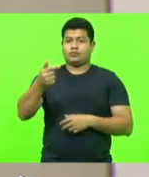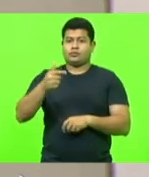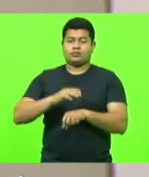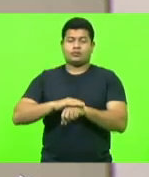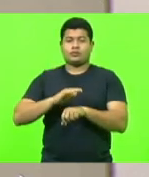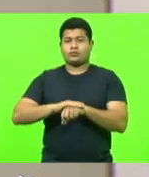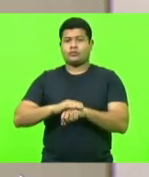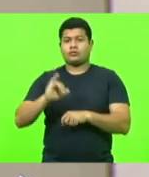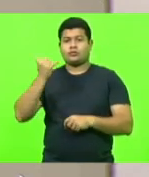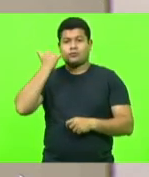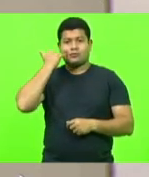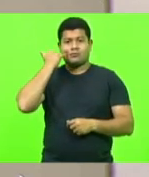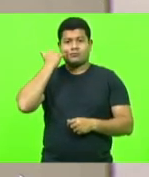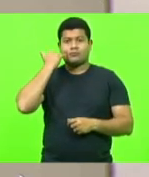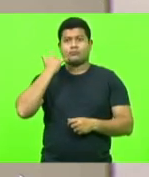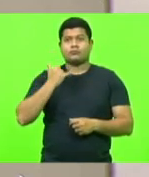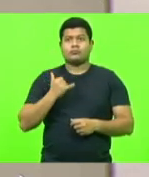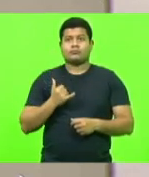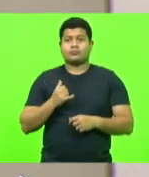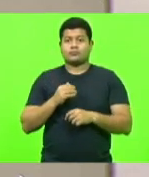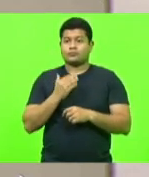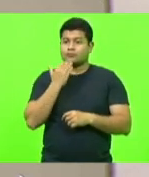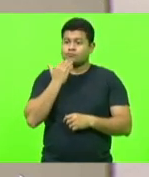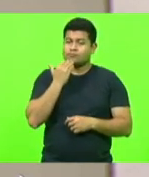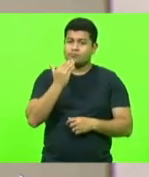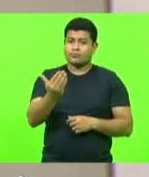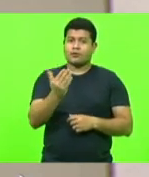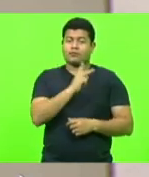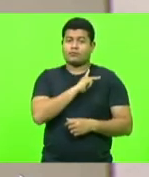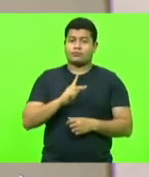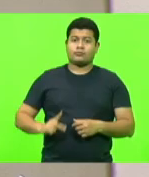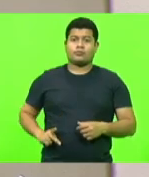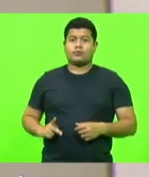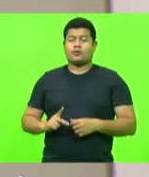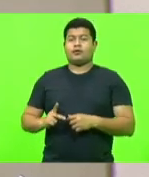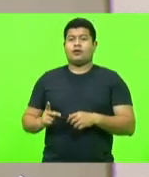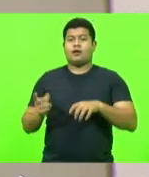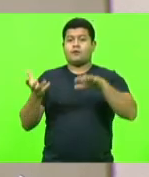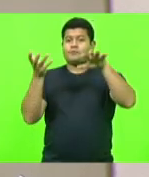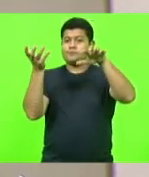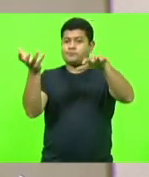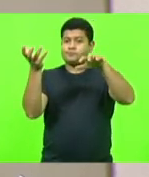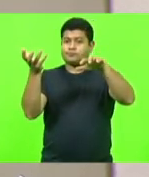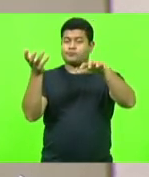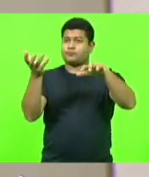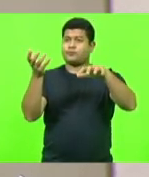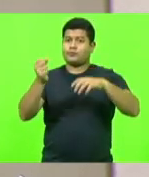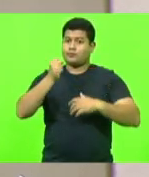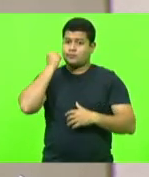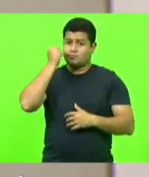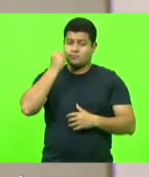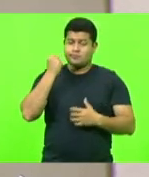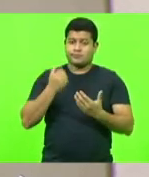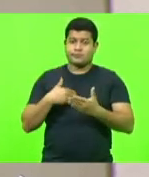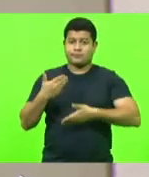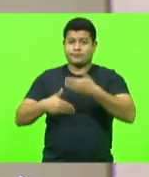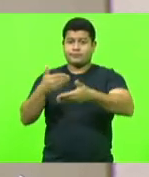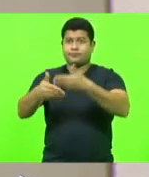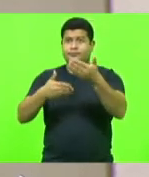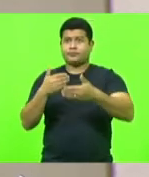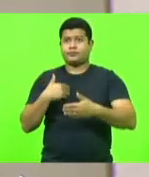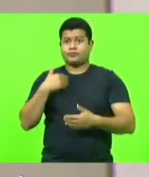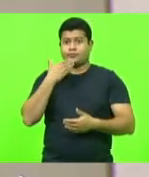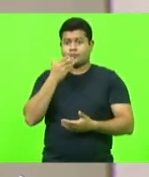deputado Jessé Lopes, apelando ao presidente do Senado Federal que seja dado seguimento à tramitação dos